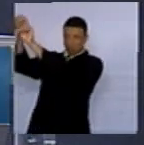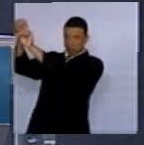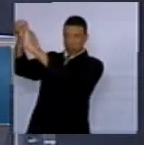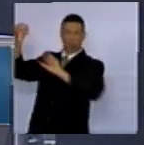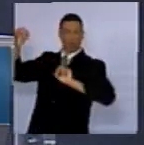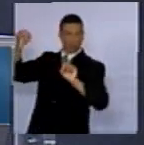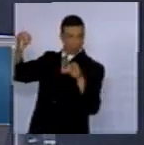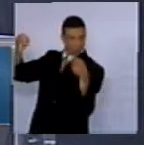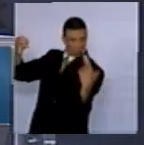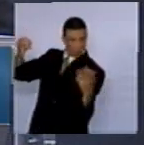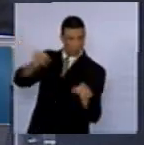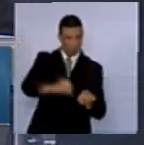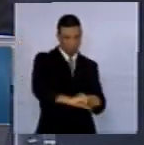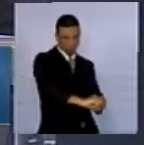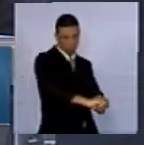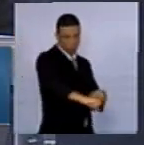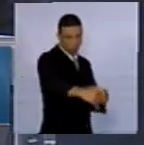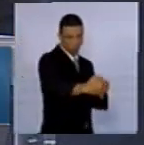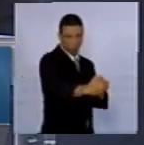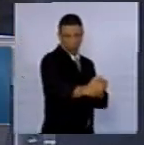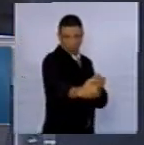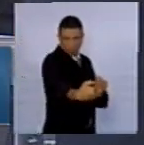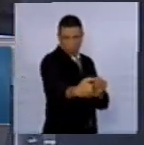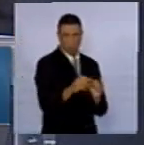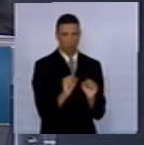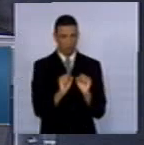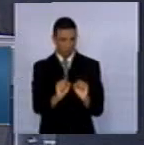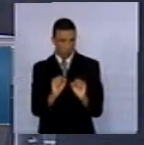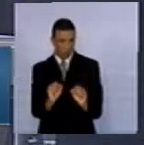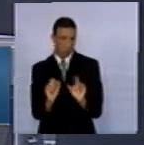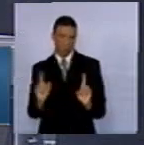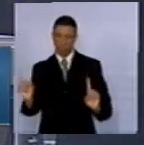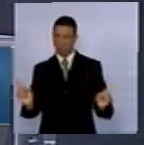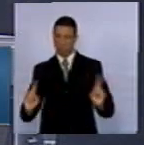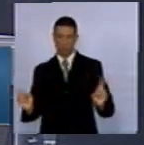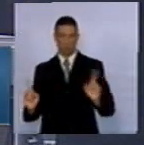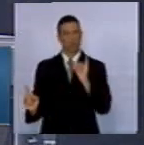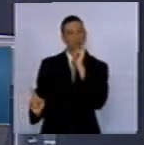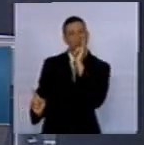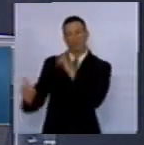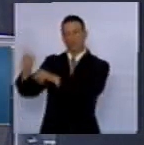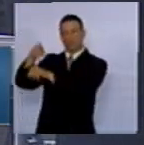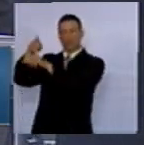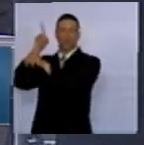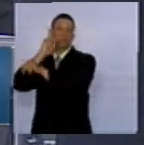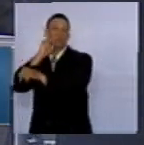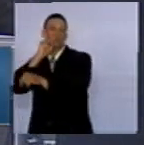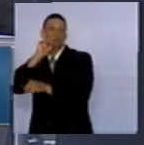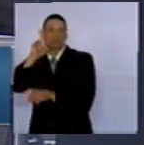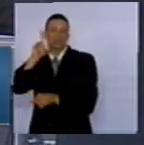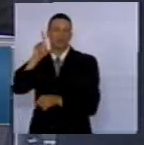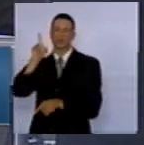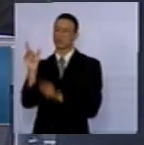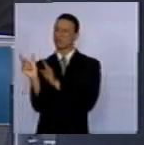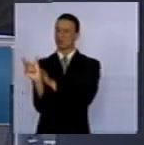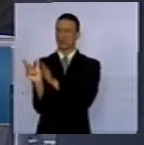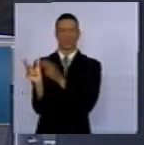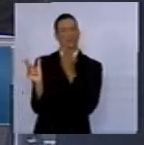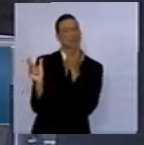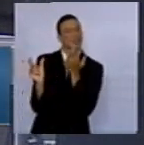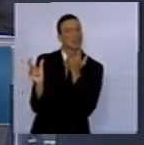pode ser pelo satélite aliás os relatórios da ocde em inglês se fala digital broadcast